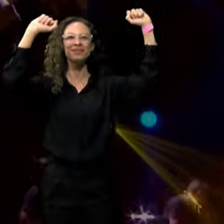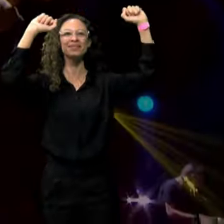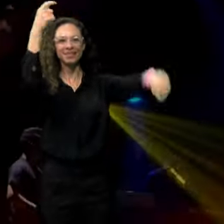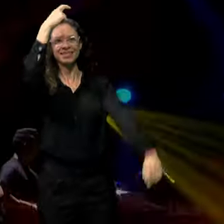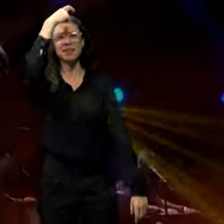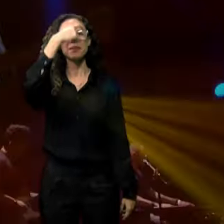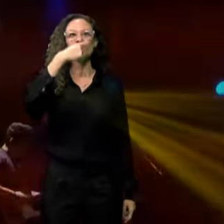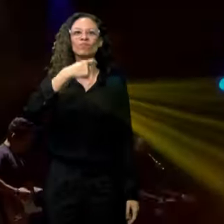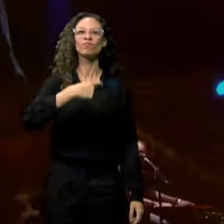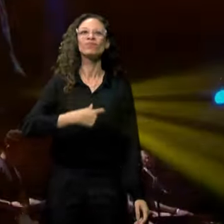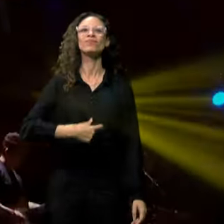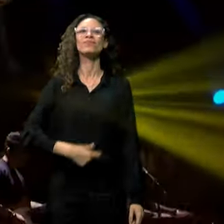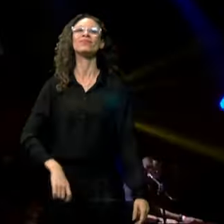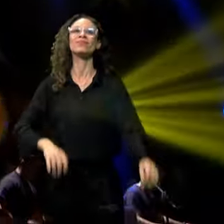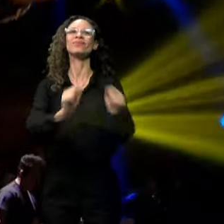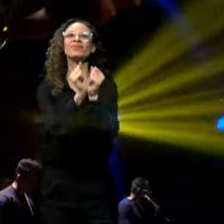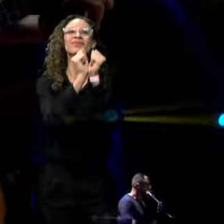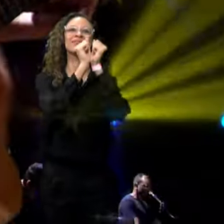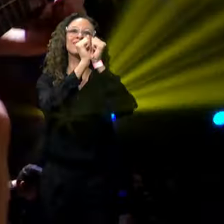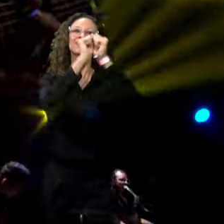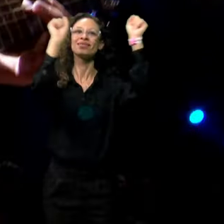eu sou